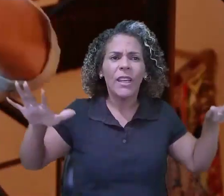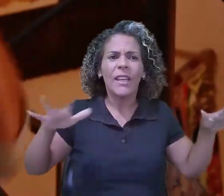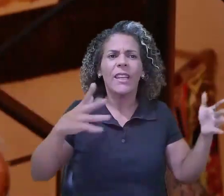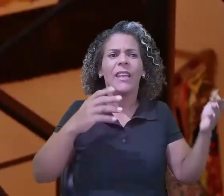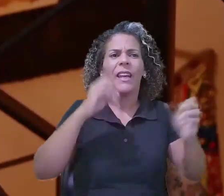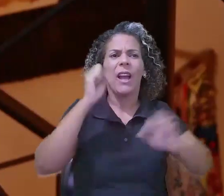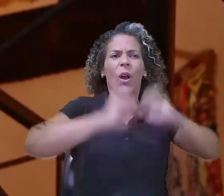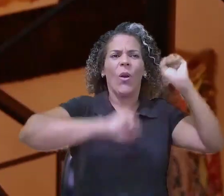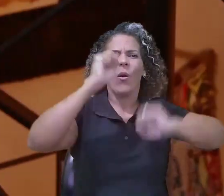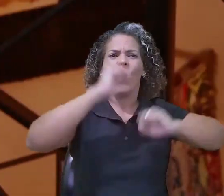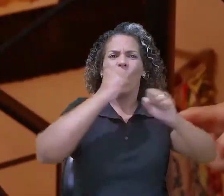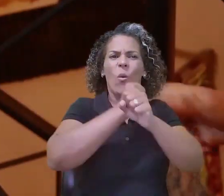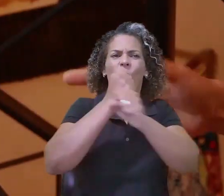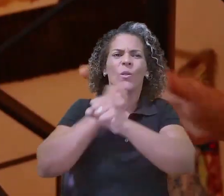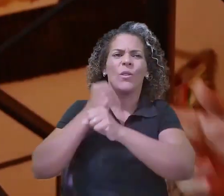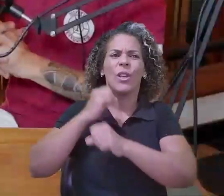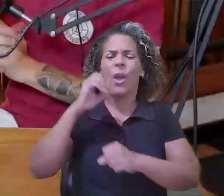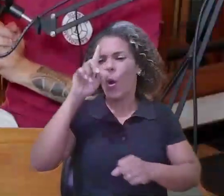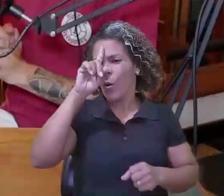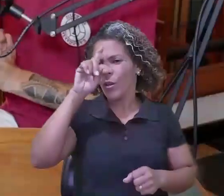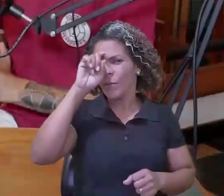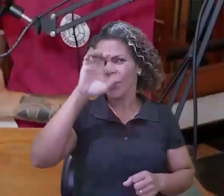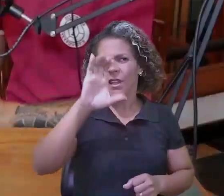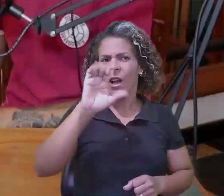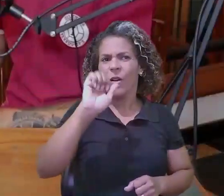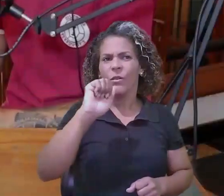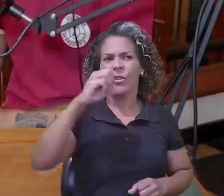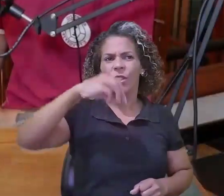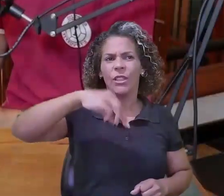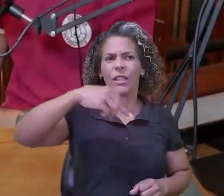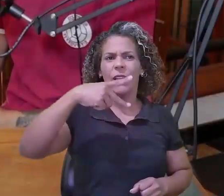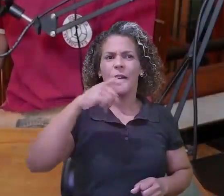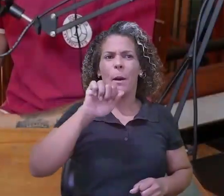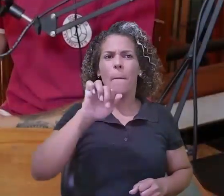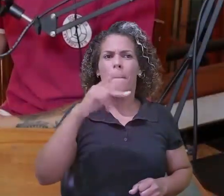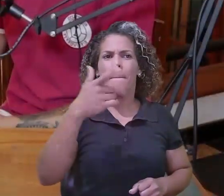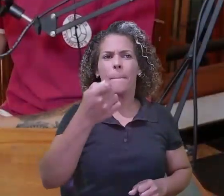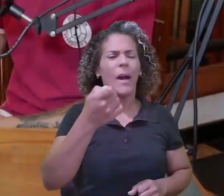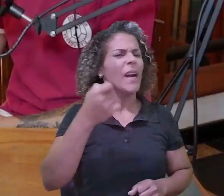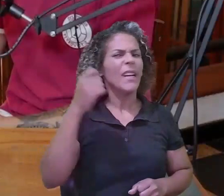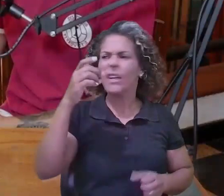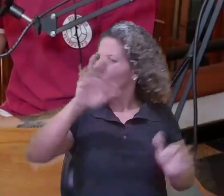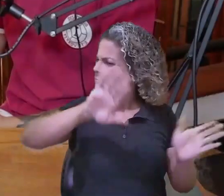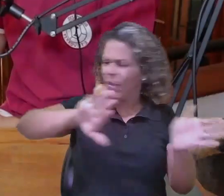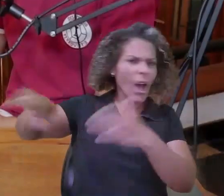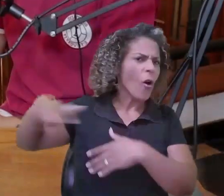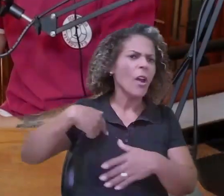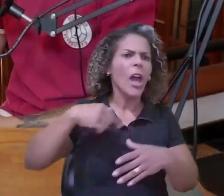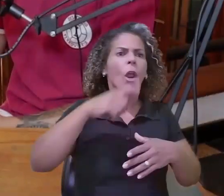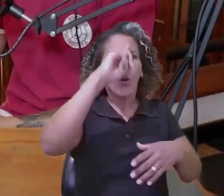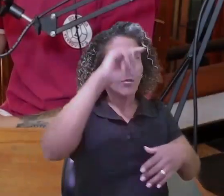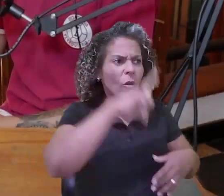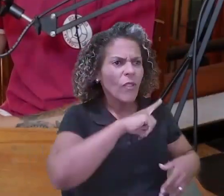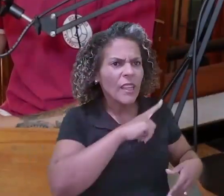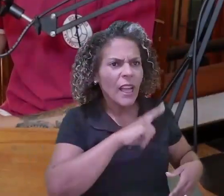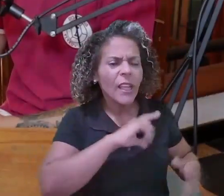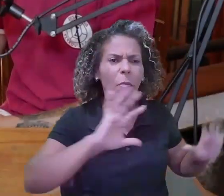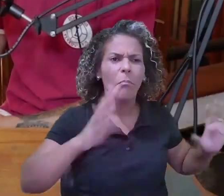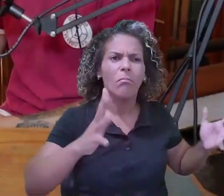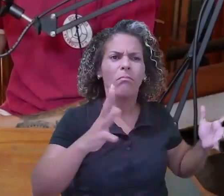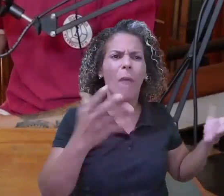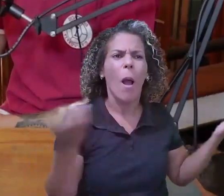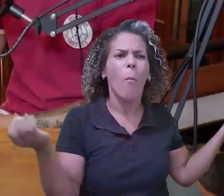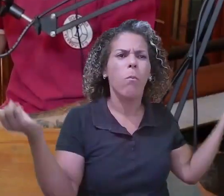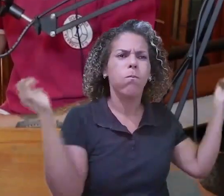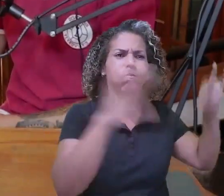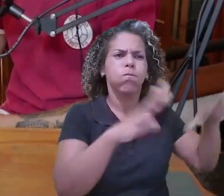saraivada, uma guerra contra nós. E eu acho certo? Que essa foi a sua maior sacada. Porque você não abre possibilidade para compra de alguma coisa